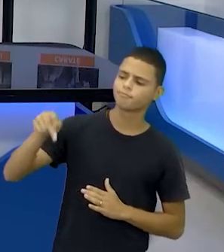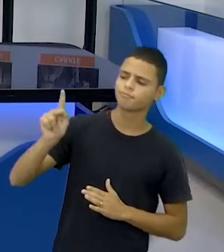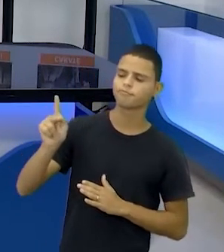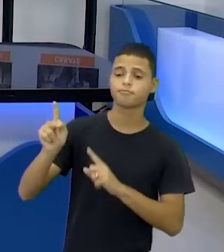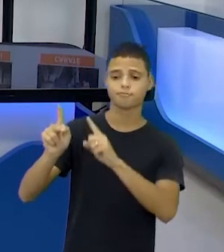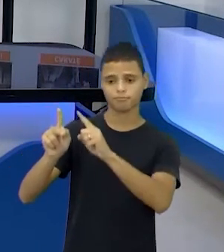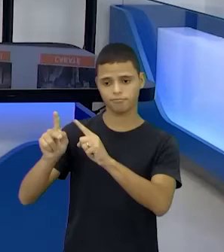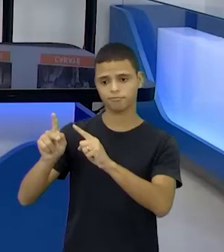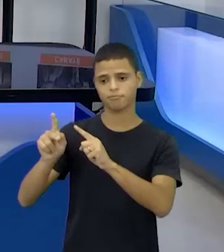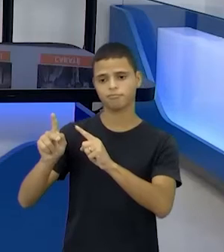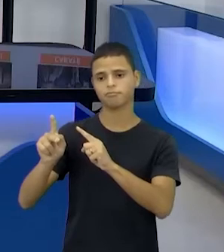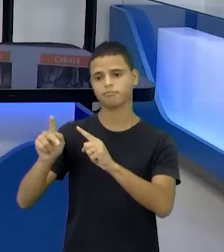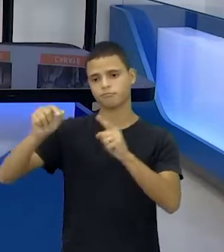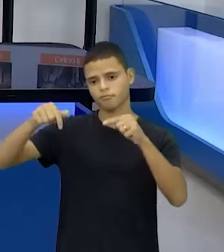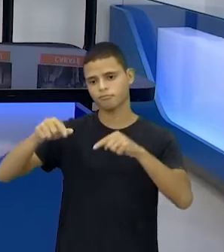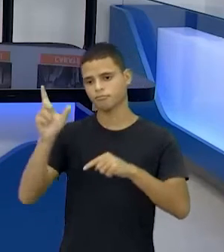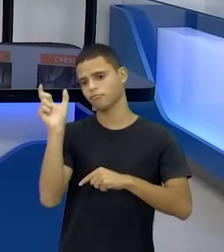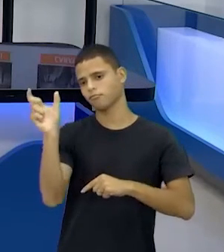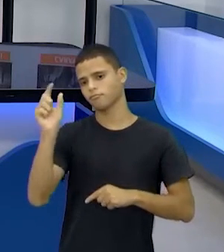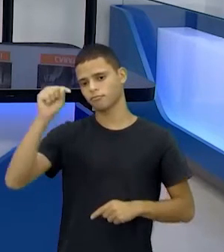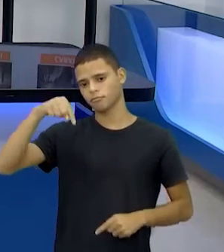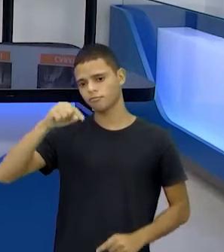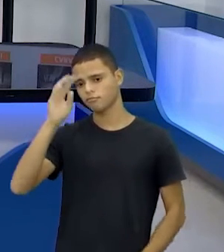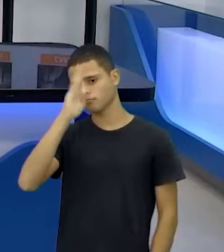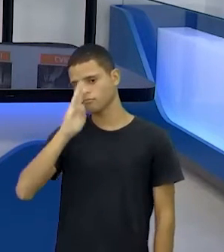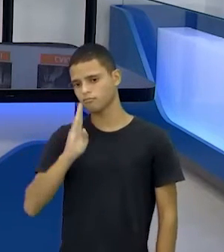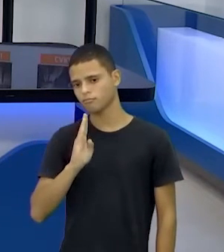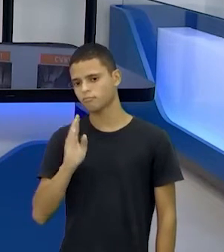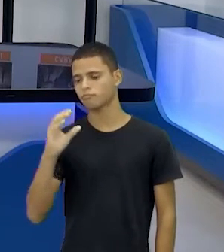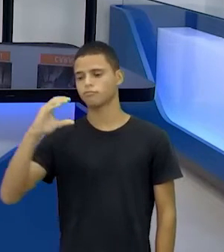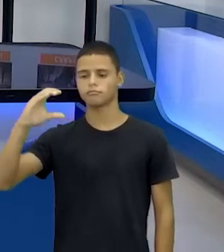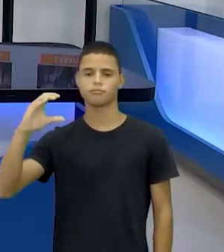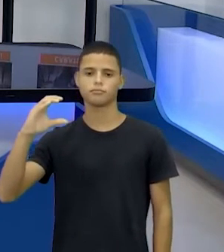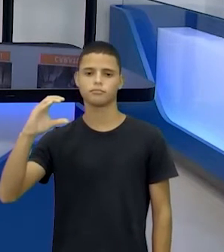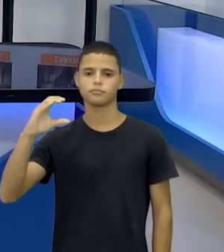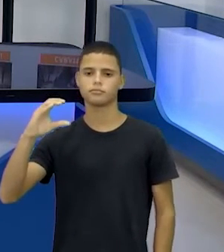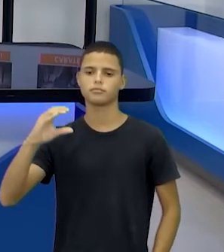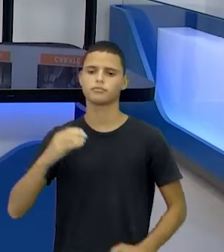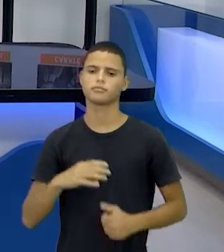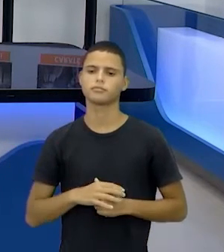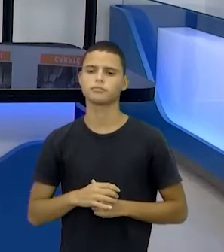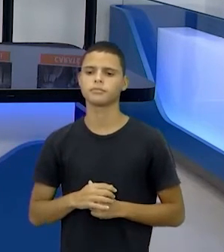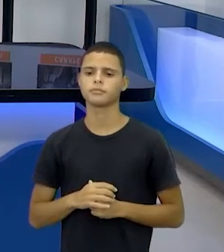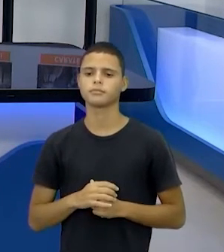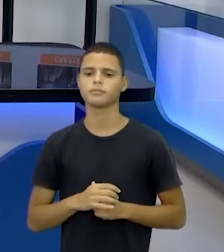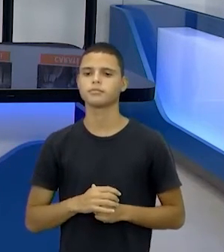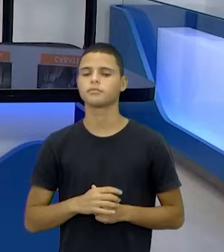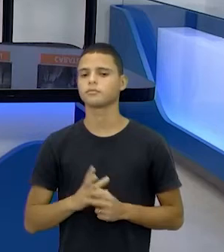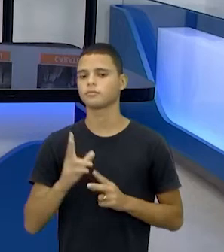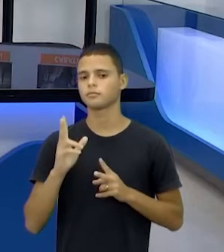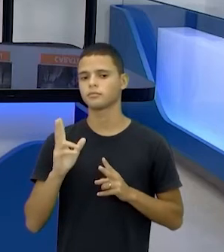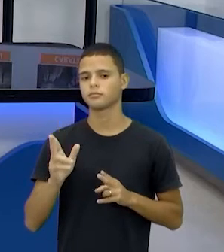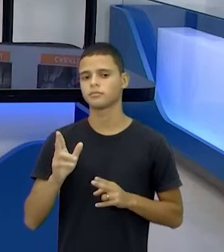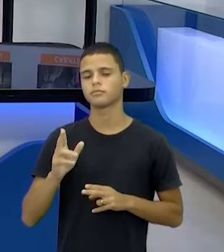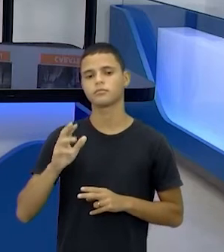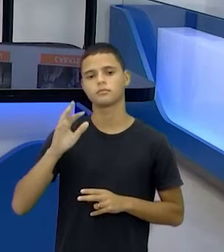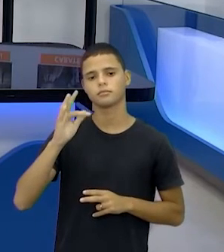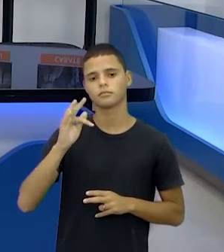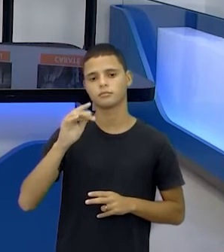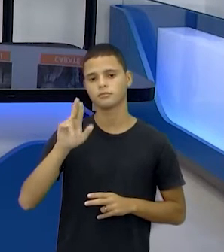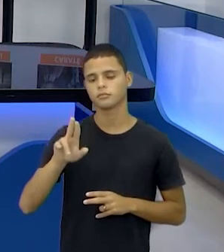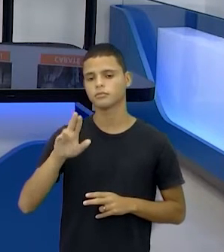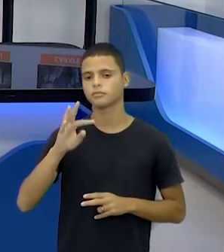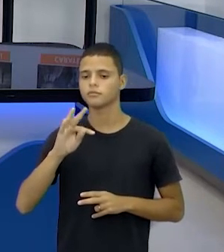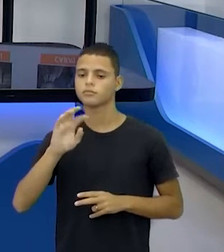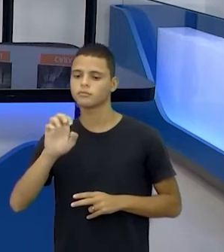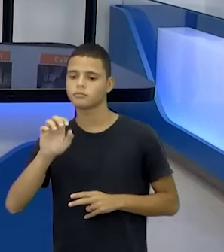Mas a palavra no Brasil, abrasileirada... É karatê com C, com igual C. futebol, que se fosse futebol,